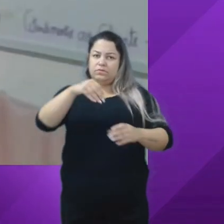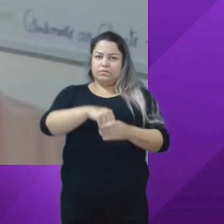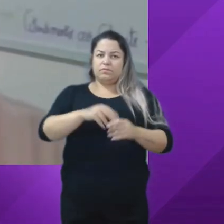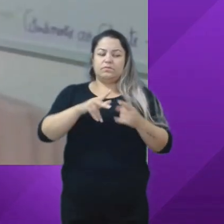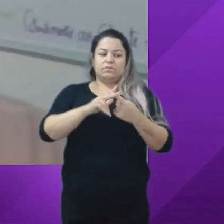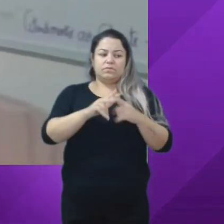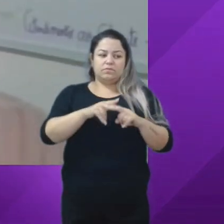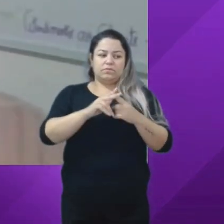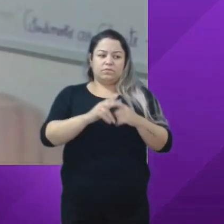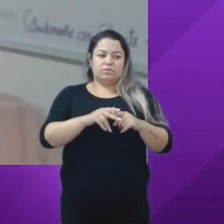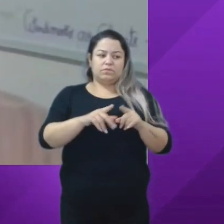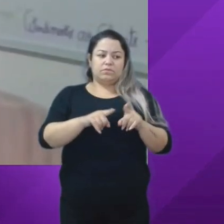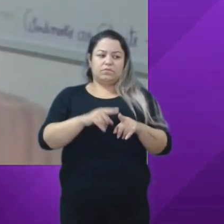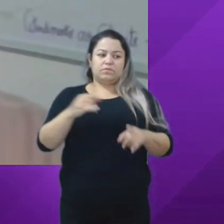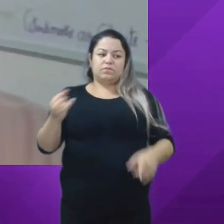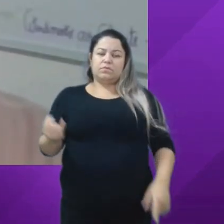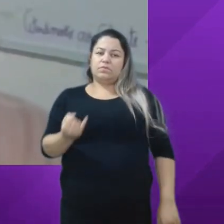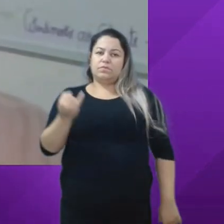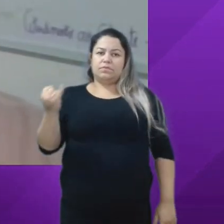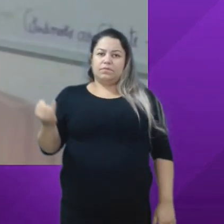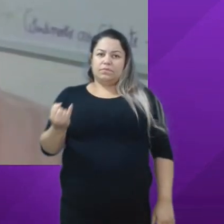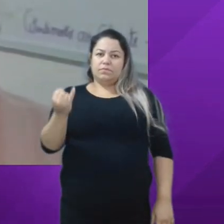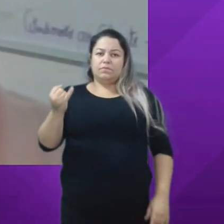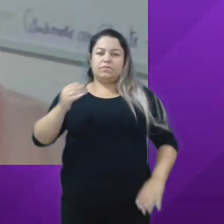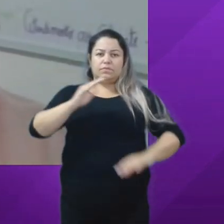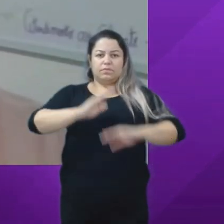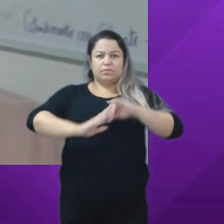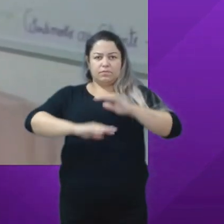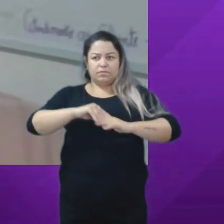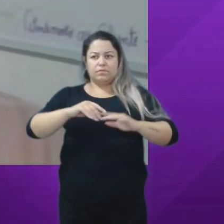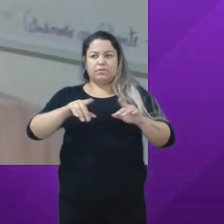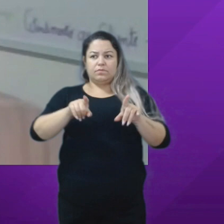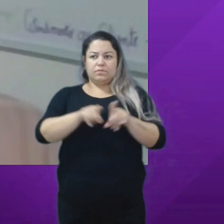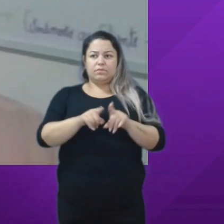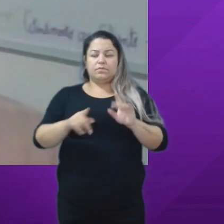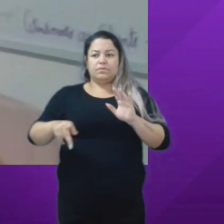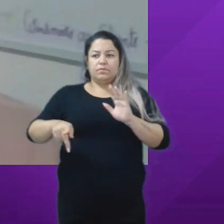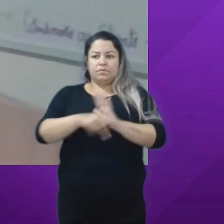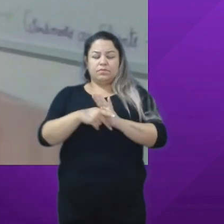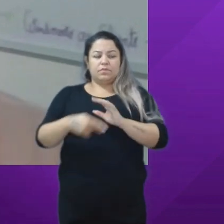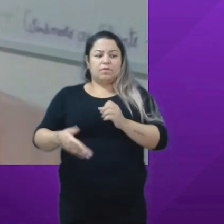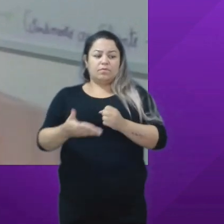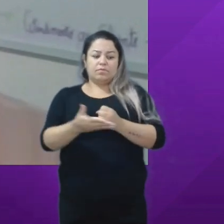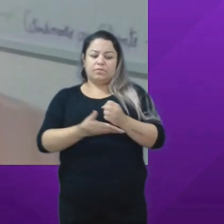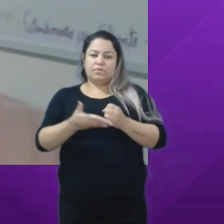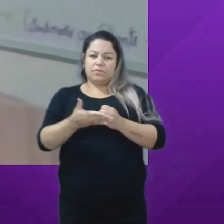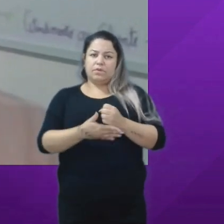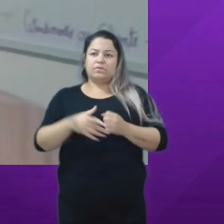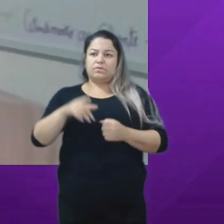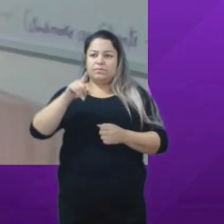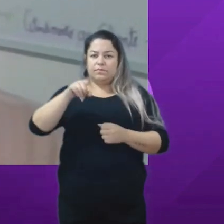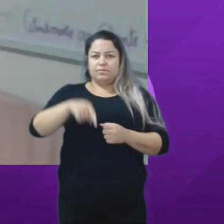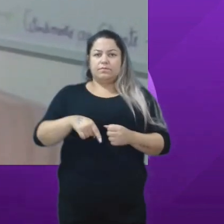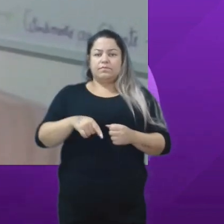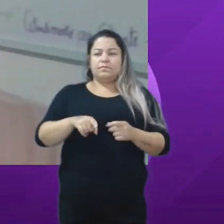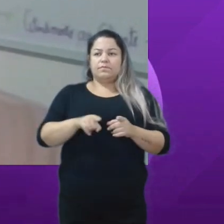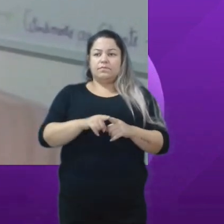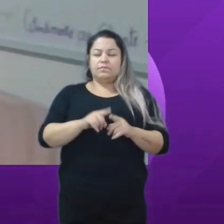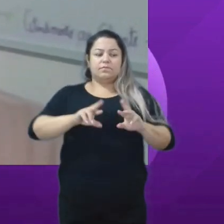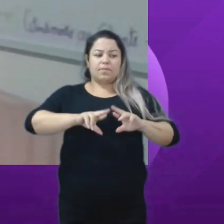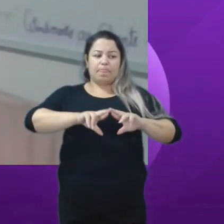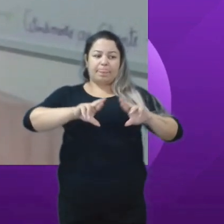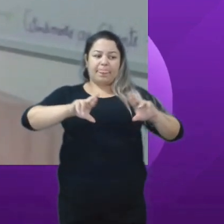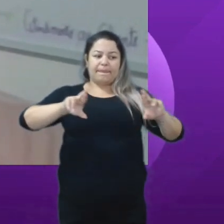são fundamentais na atualidade. Então, foi basicamente essa diferença nessa